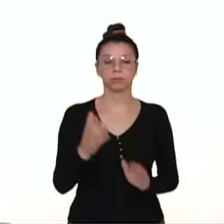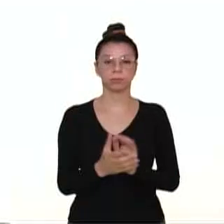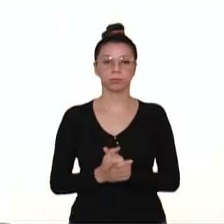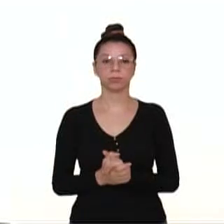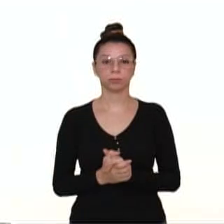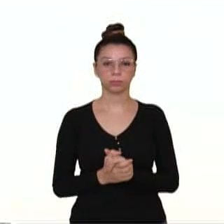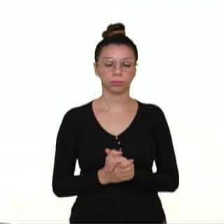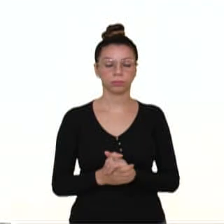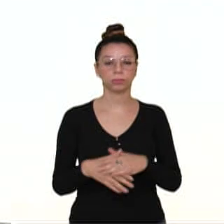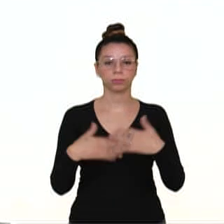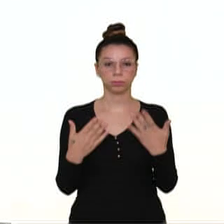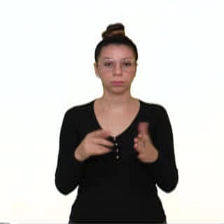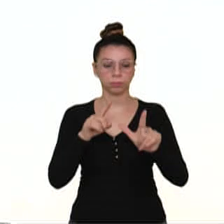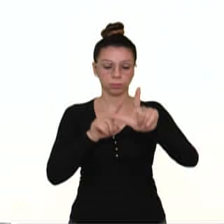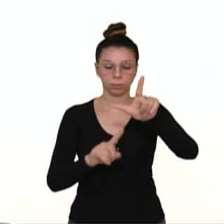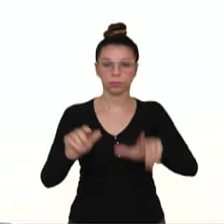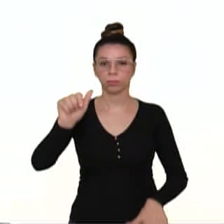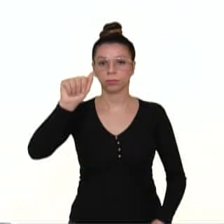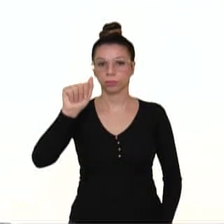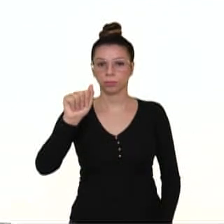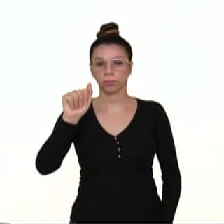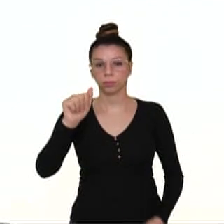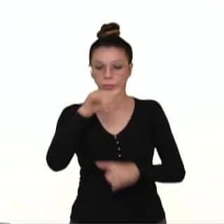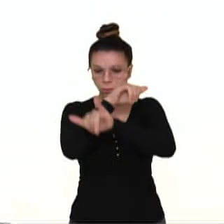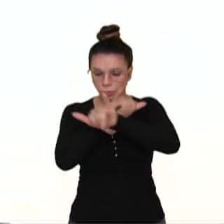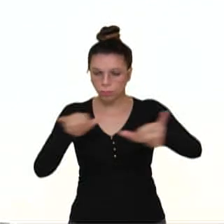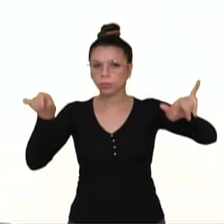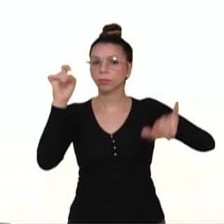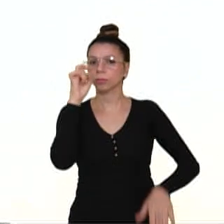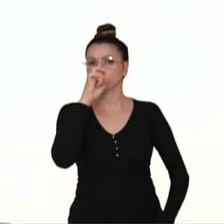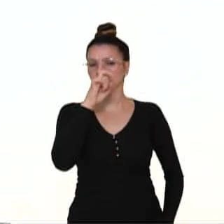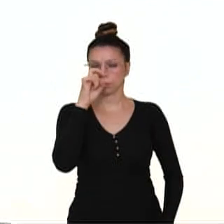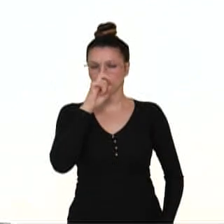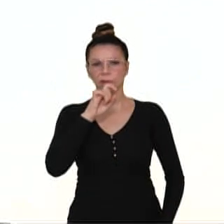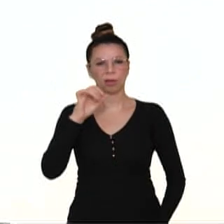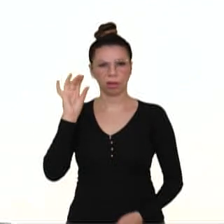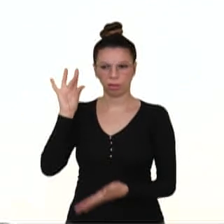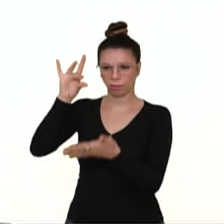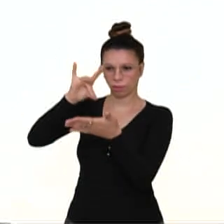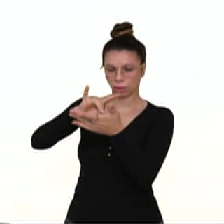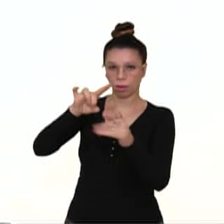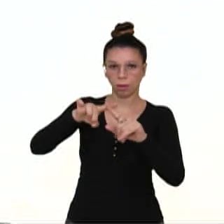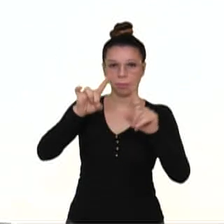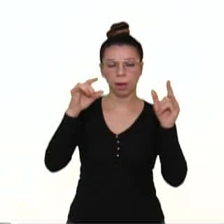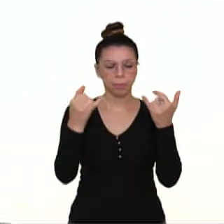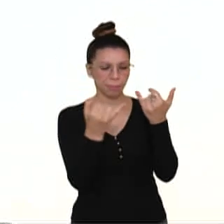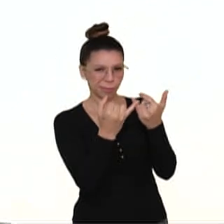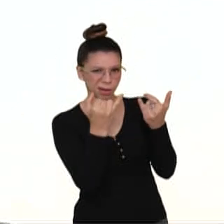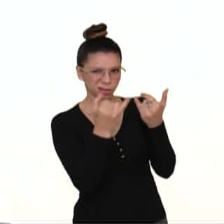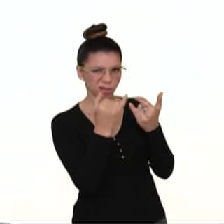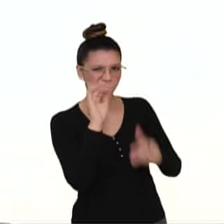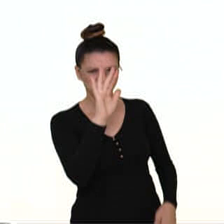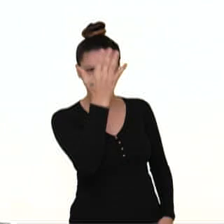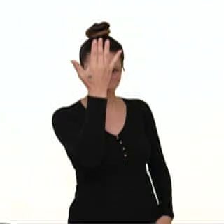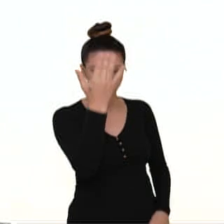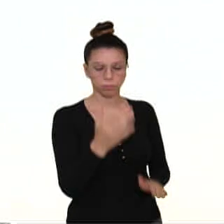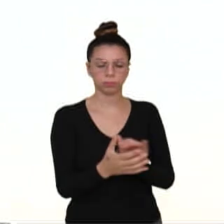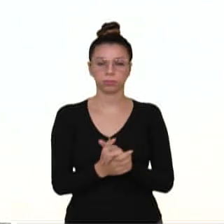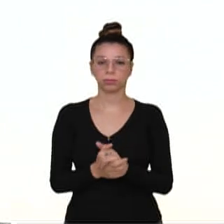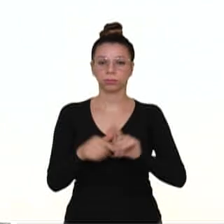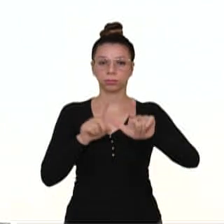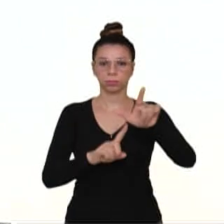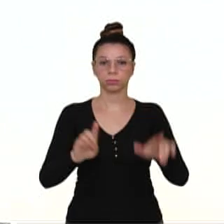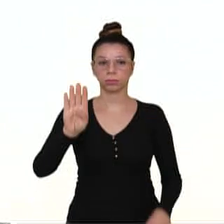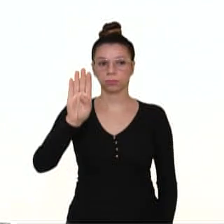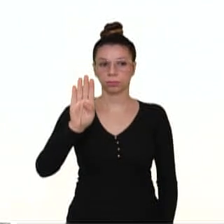texto. Letra A. Fake news são notícias verdadeiras, mas que aparentam ser falsas? Letra